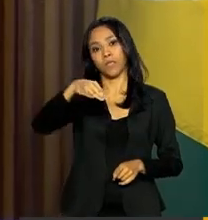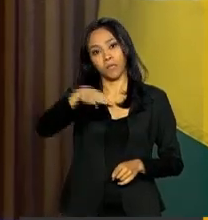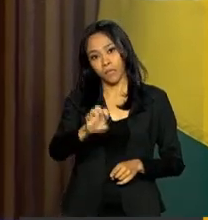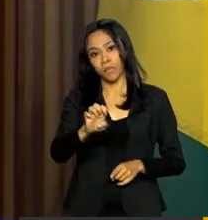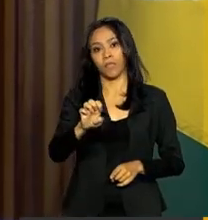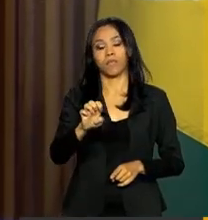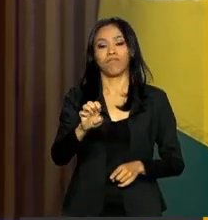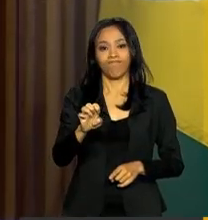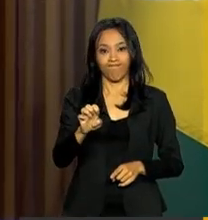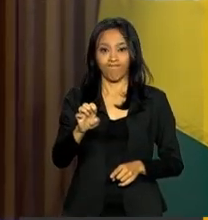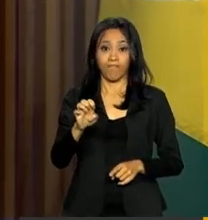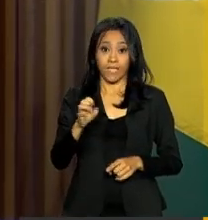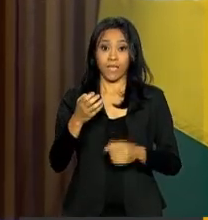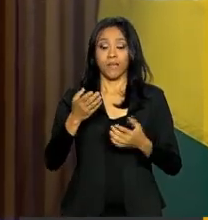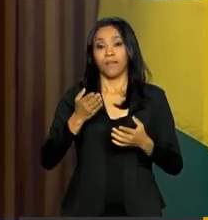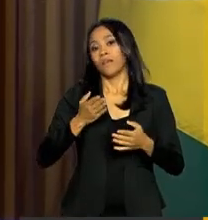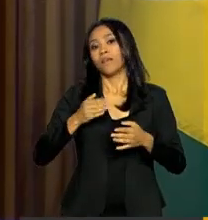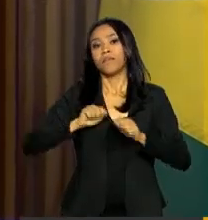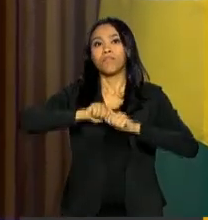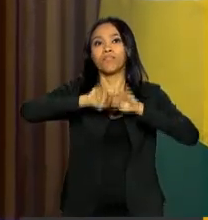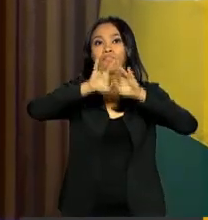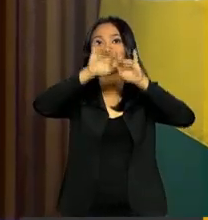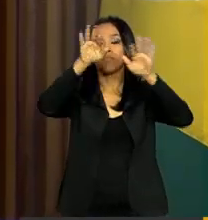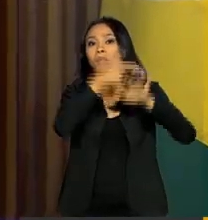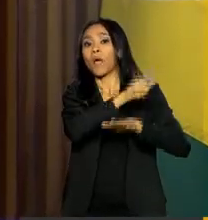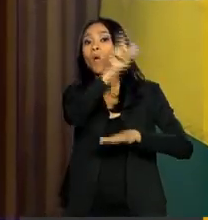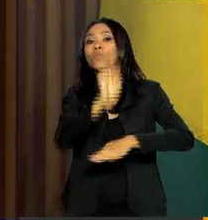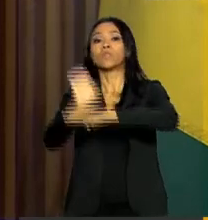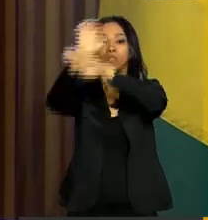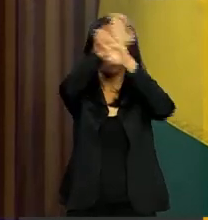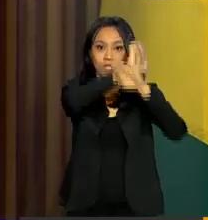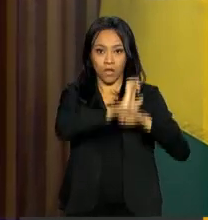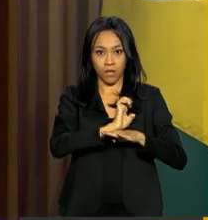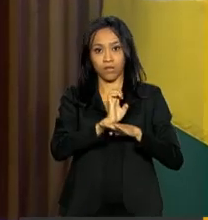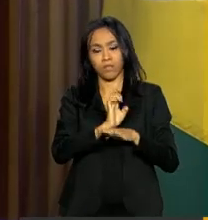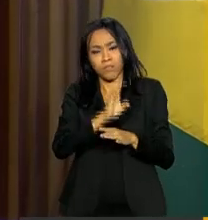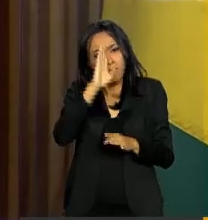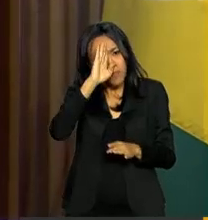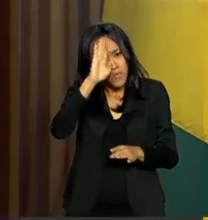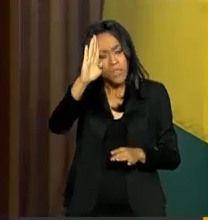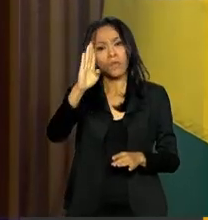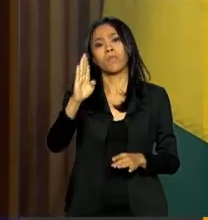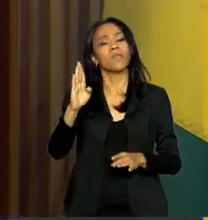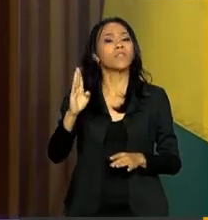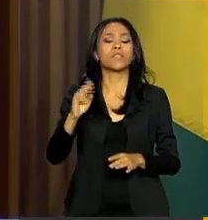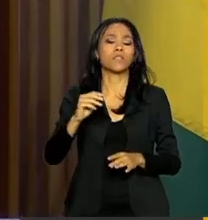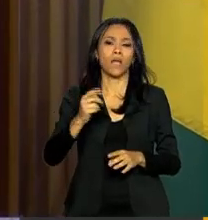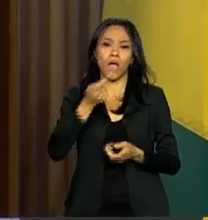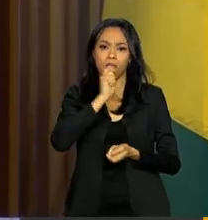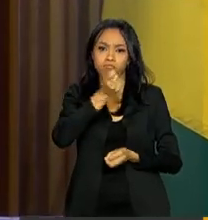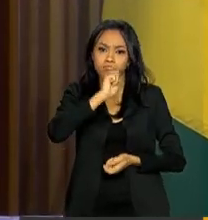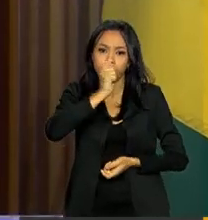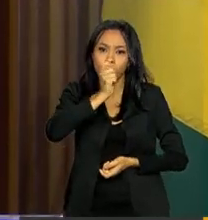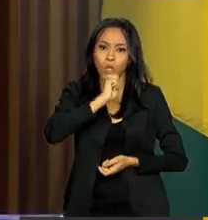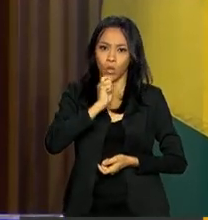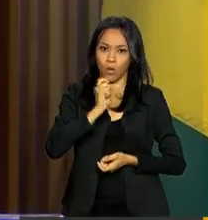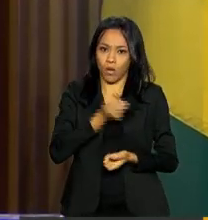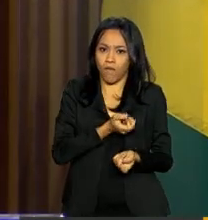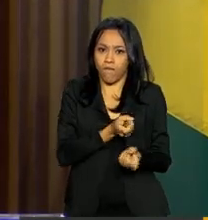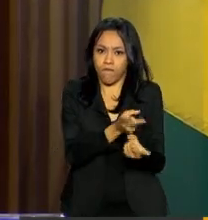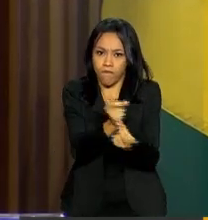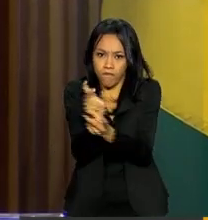as fronteiras dos estados particularmente aquelas que dizem respeito por exemplo ao tráfico de drogas e